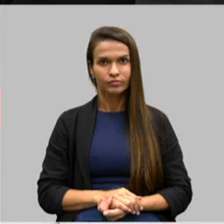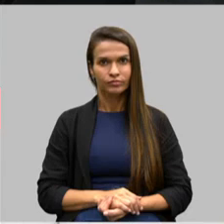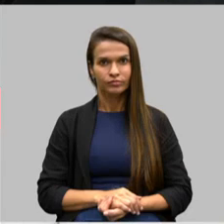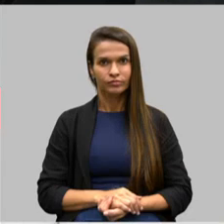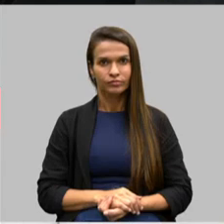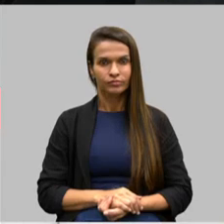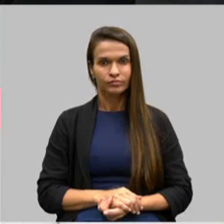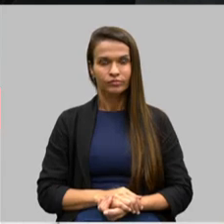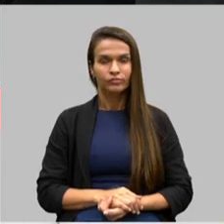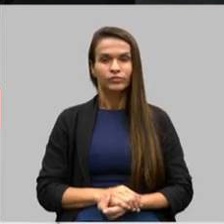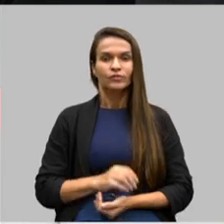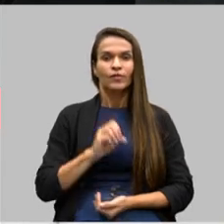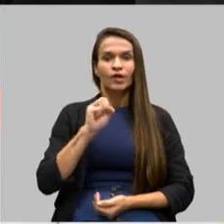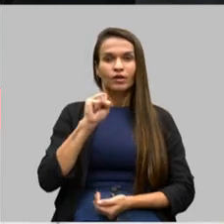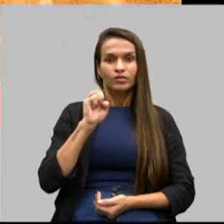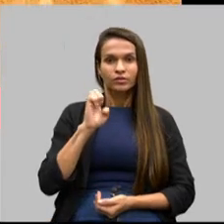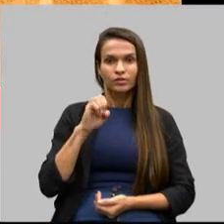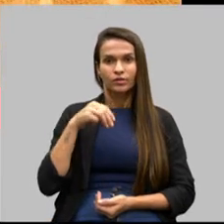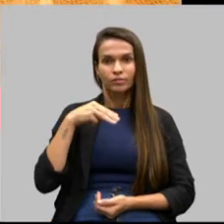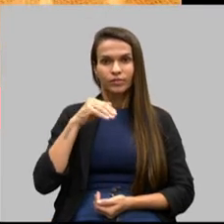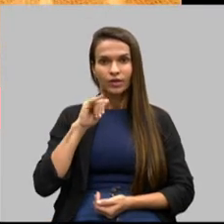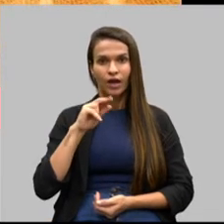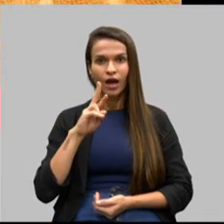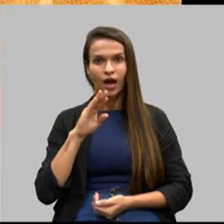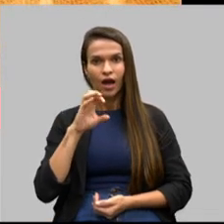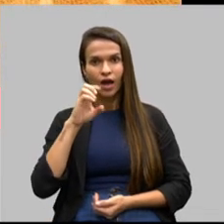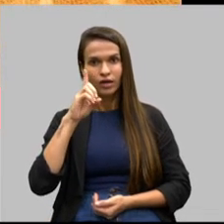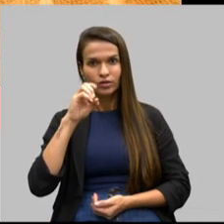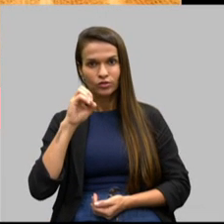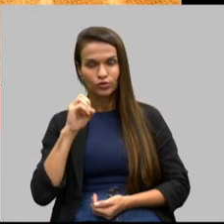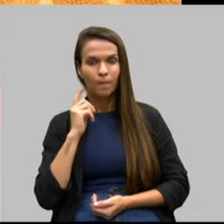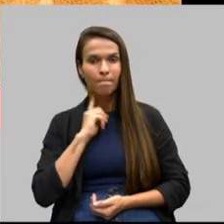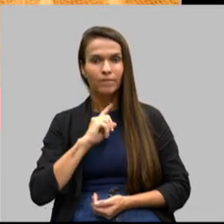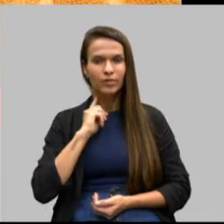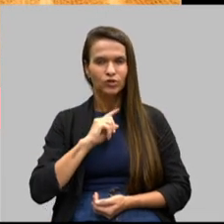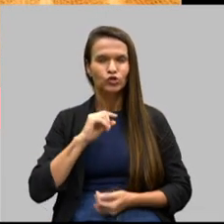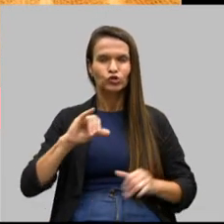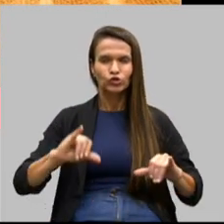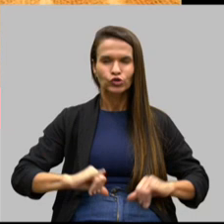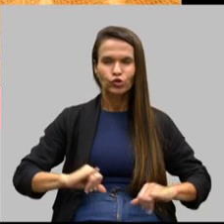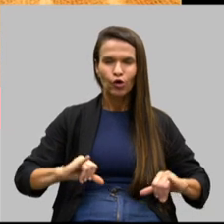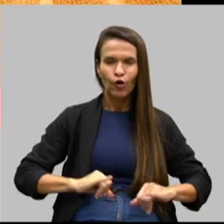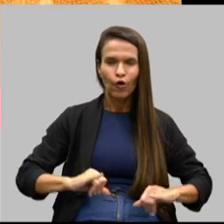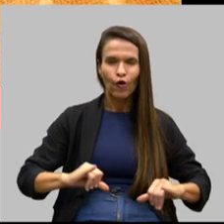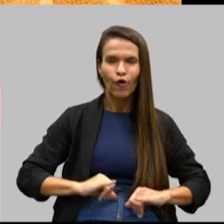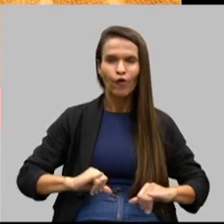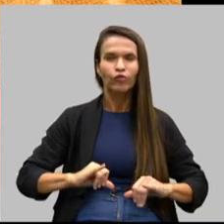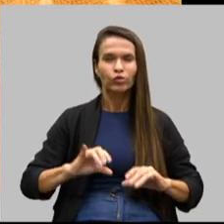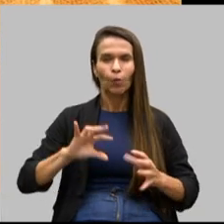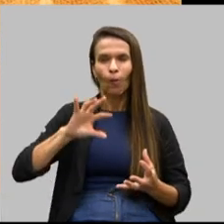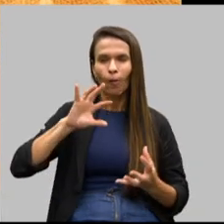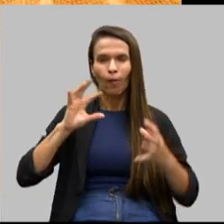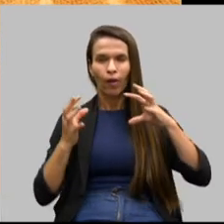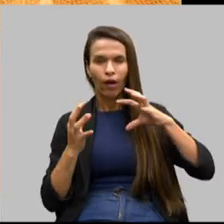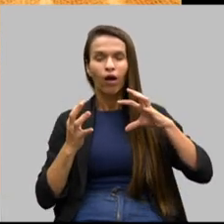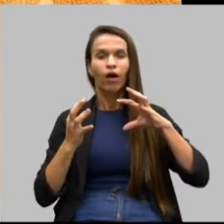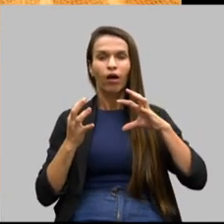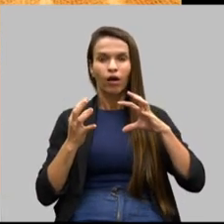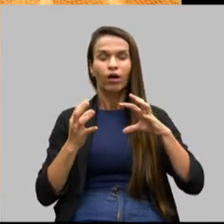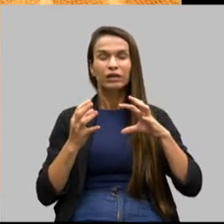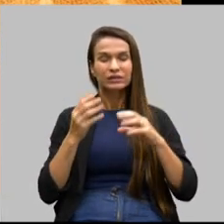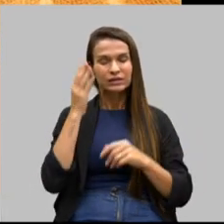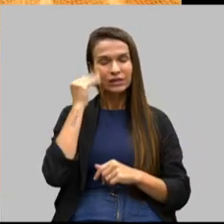O semiárido mineiro sofre com a crise climática, com a má distribuição de terra, que é a estrutura fundiária. A gente sabe que as